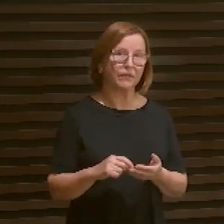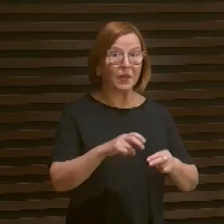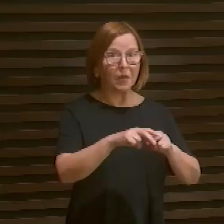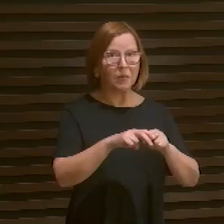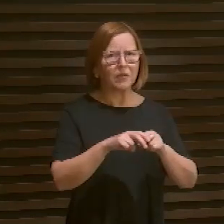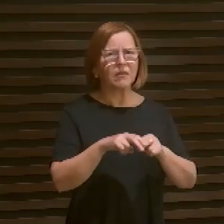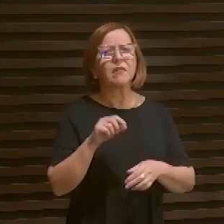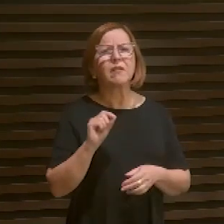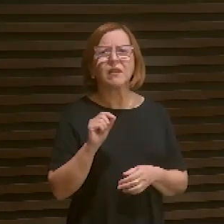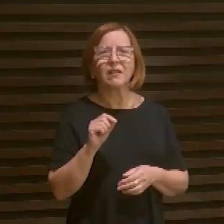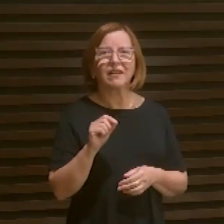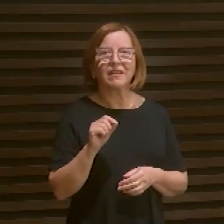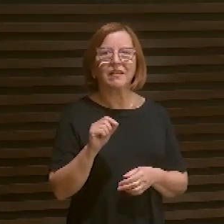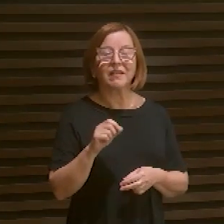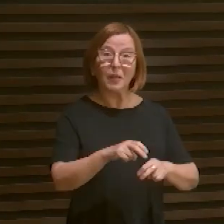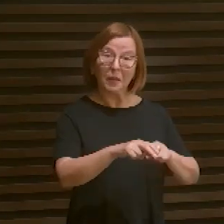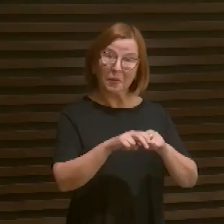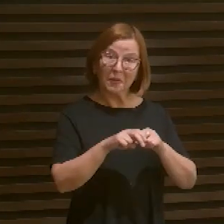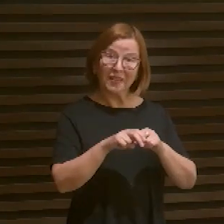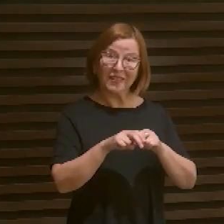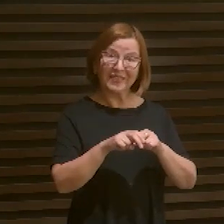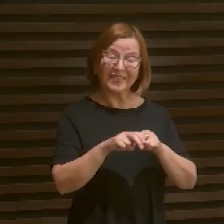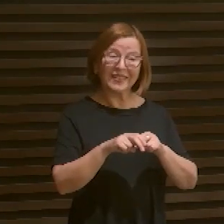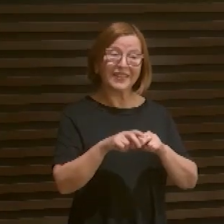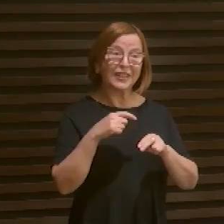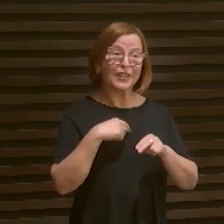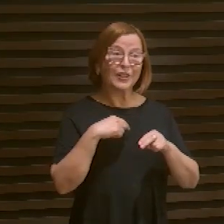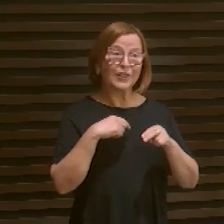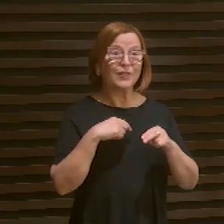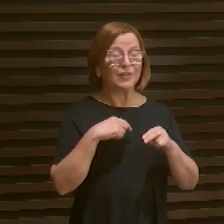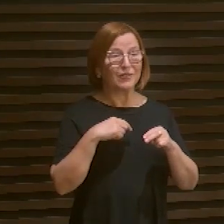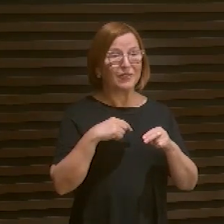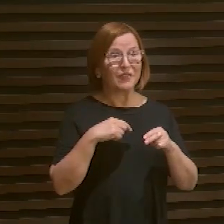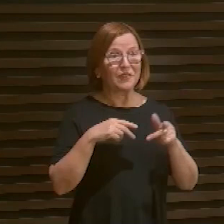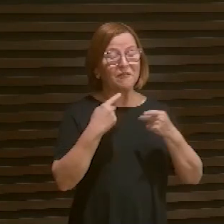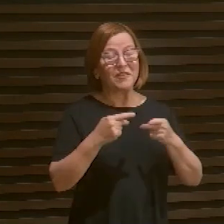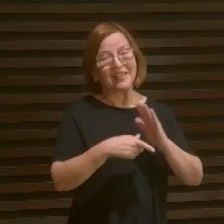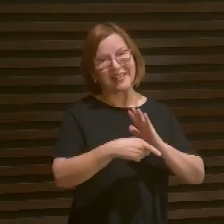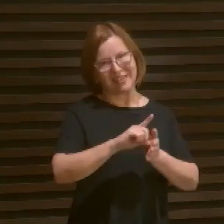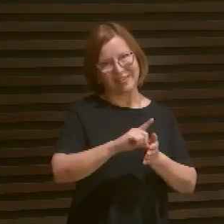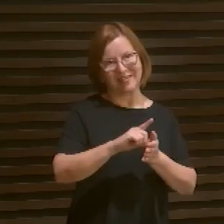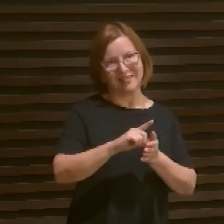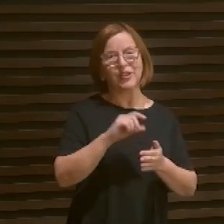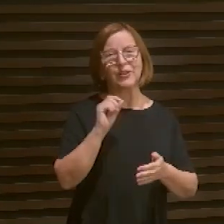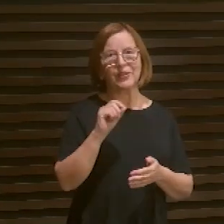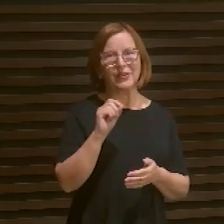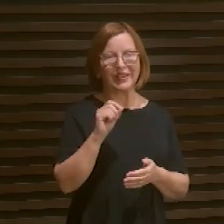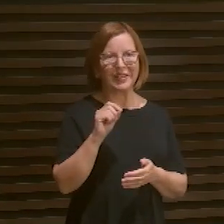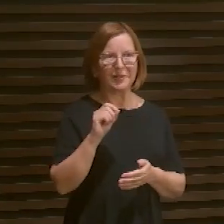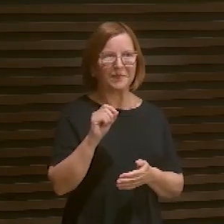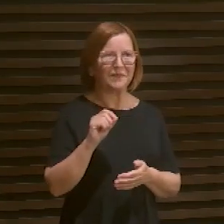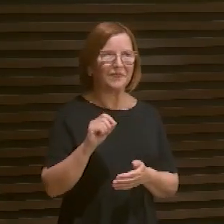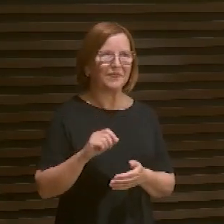o quê? Por isso que eu acabei de dizer. E o que você disse, seu escritor?